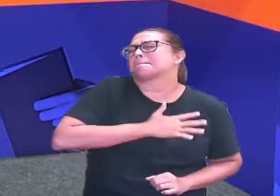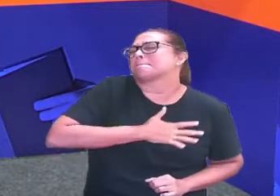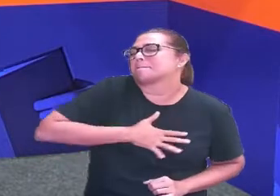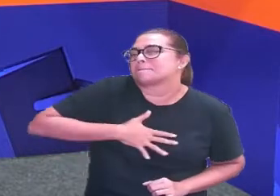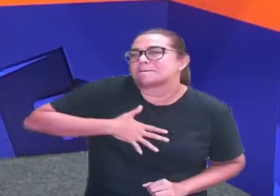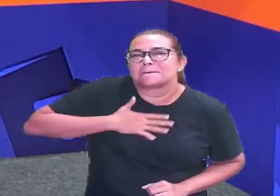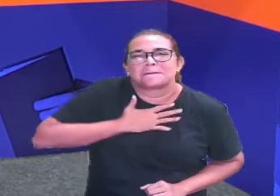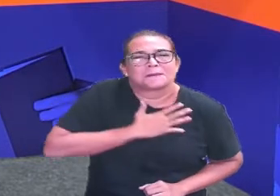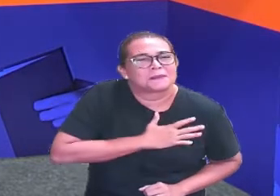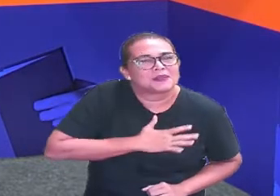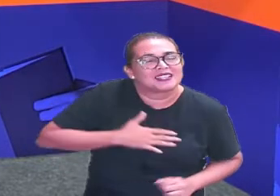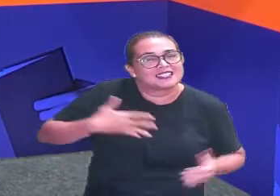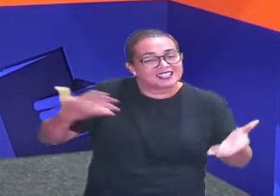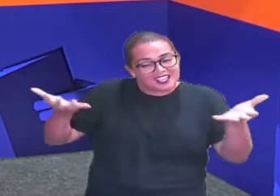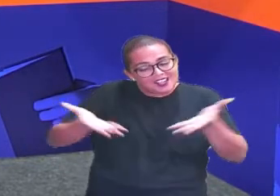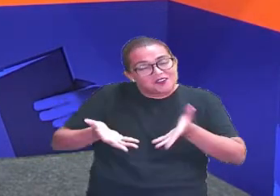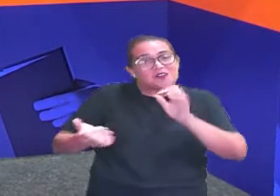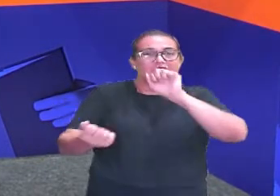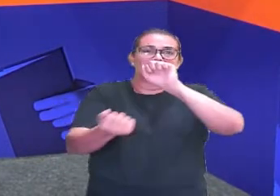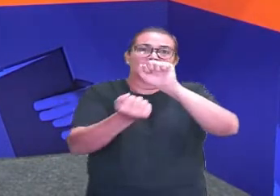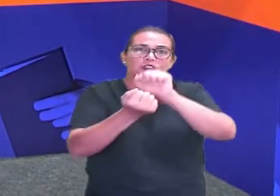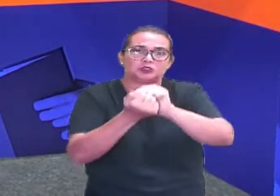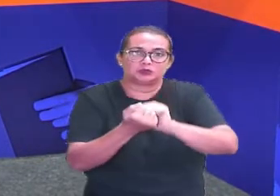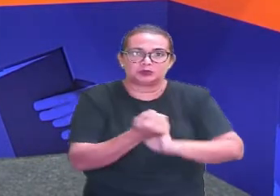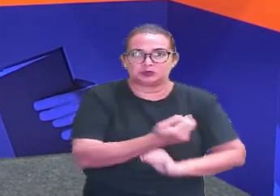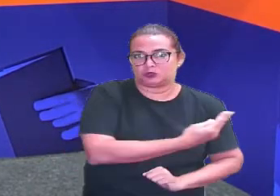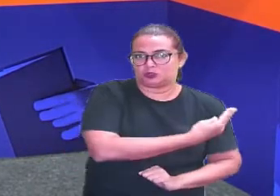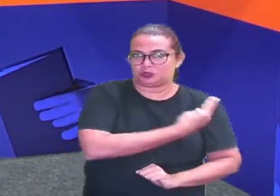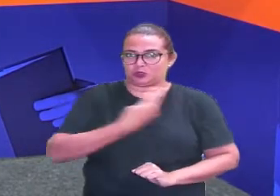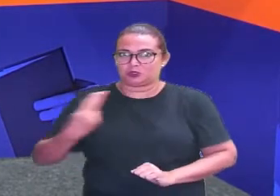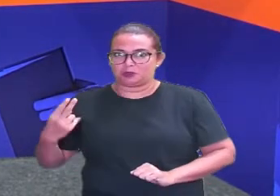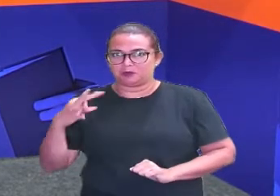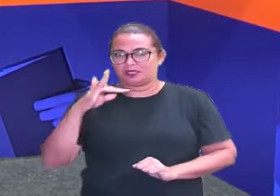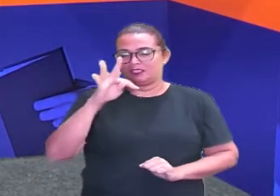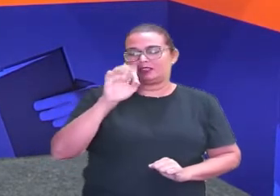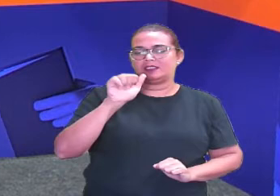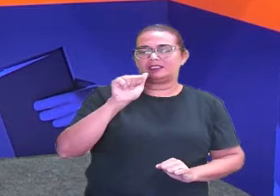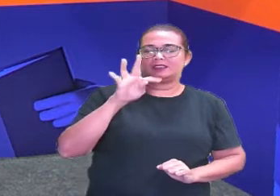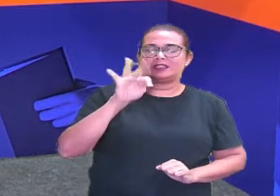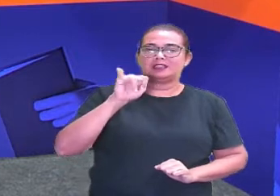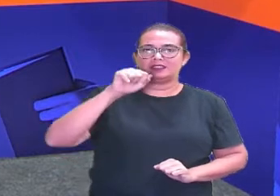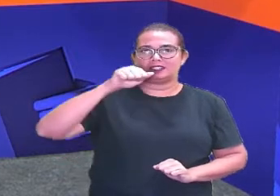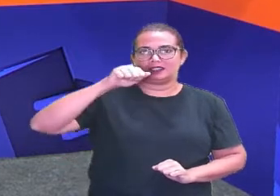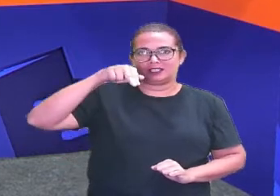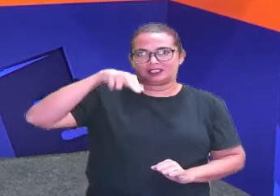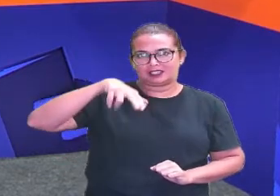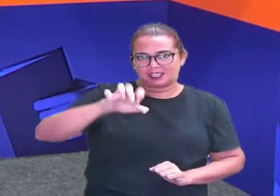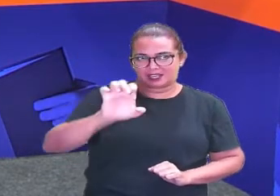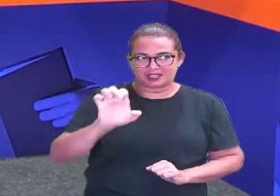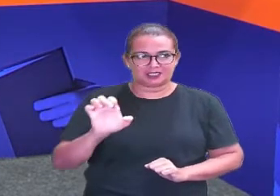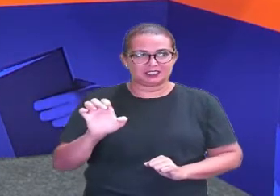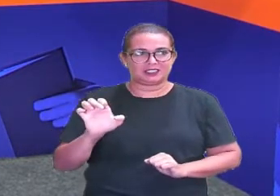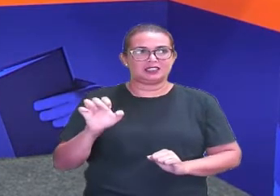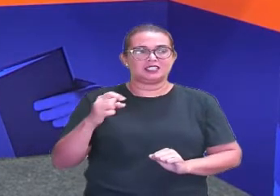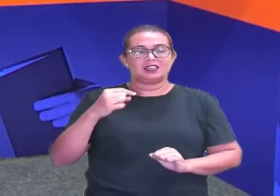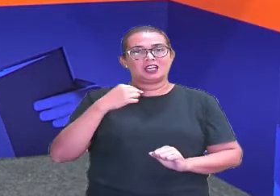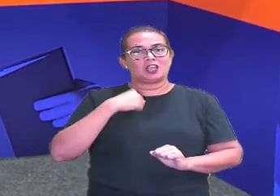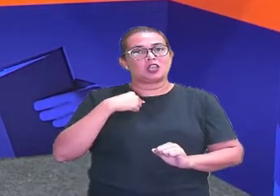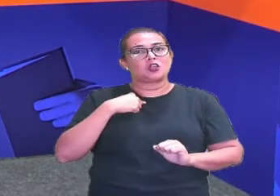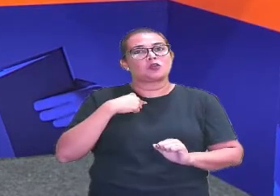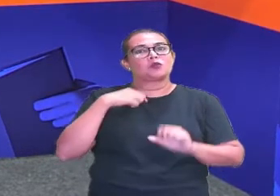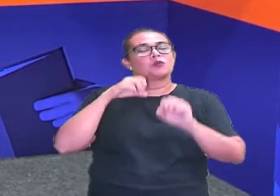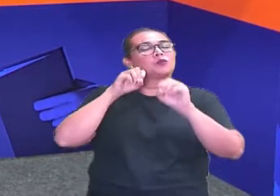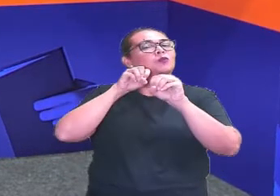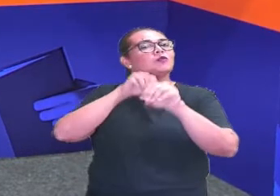prazer estar aqui com vocês. Meu nome é Tatiane. Vou ficar com vocês com a matéria